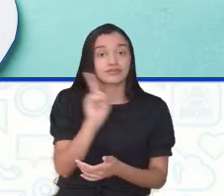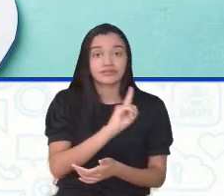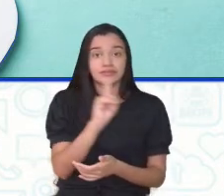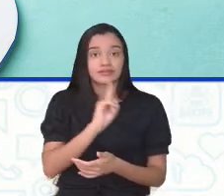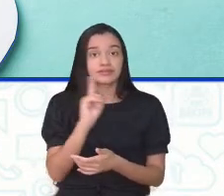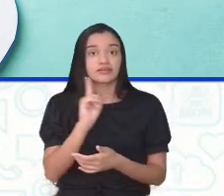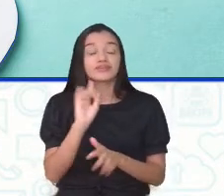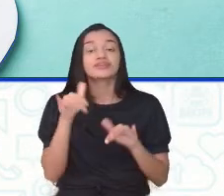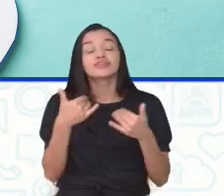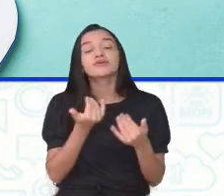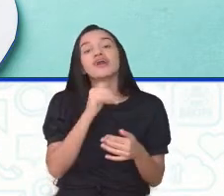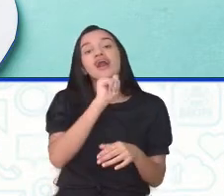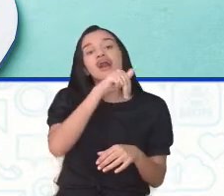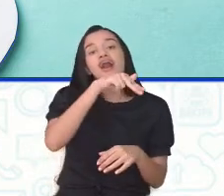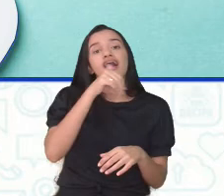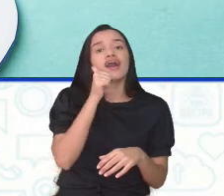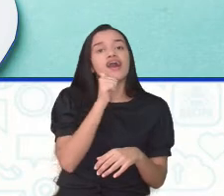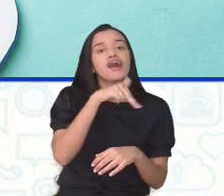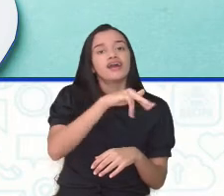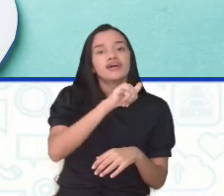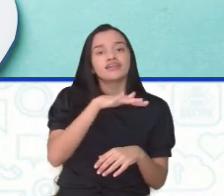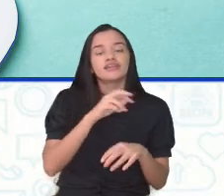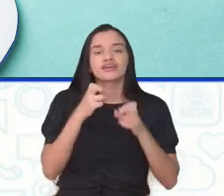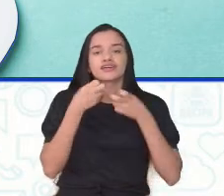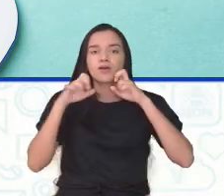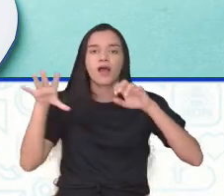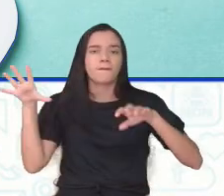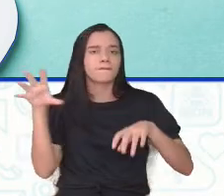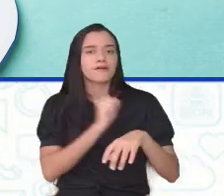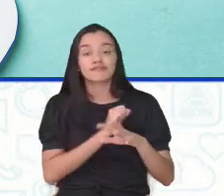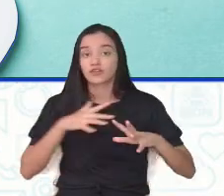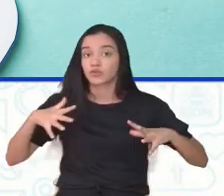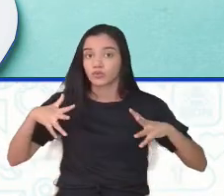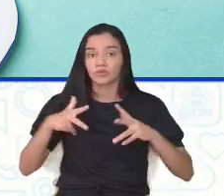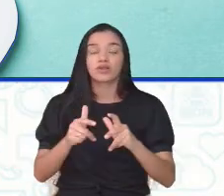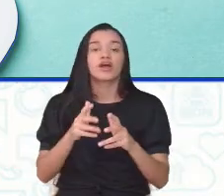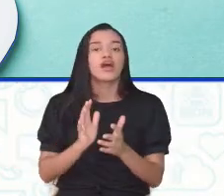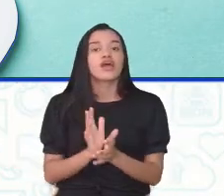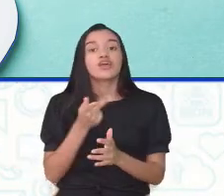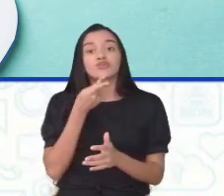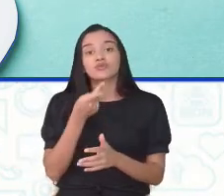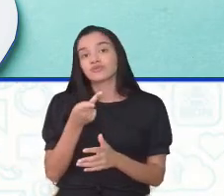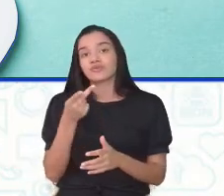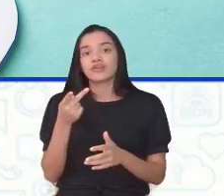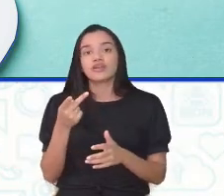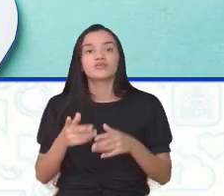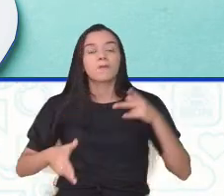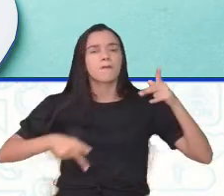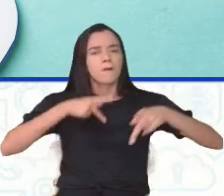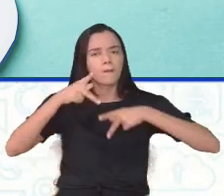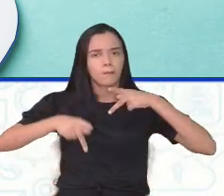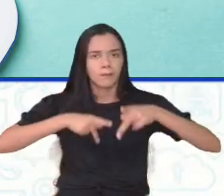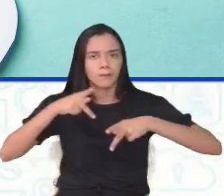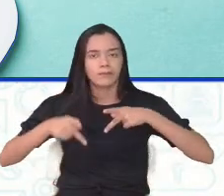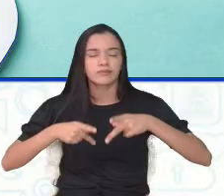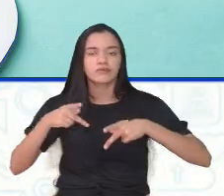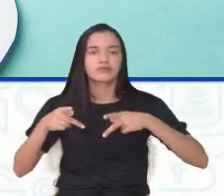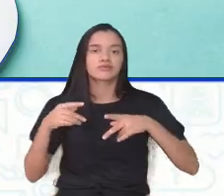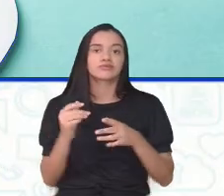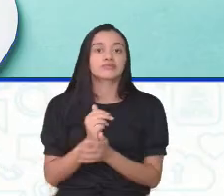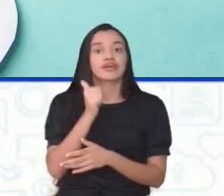Ana gritou que amava a todos. Então, eu estou dizendo para o público, com as minhas palavras,